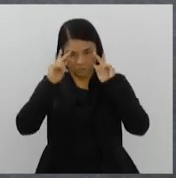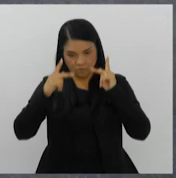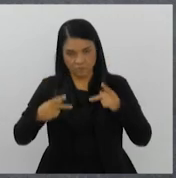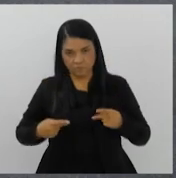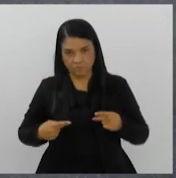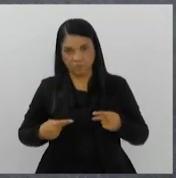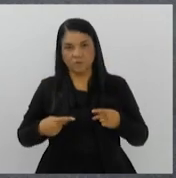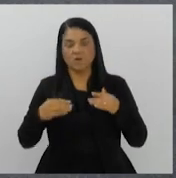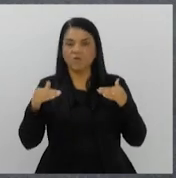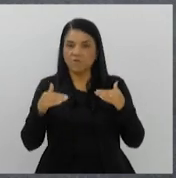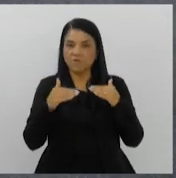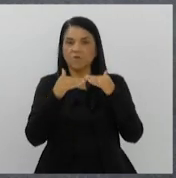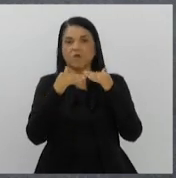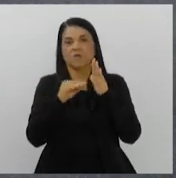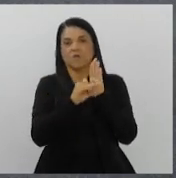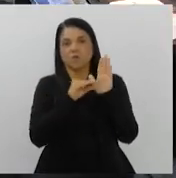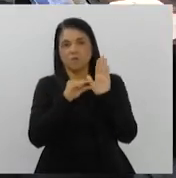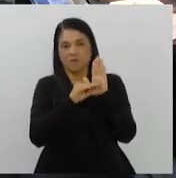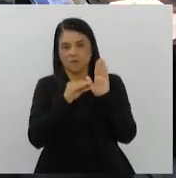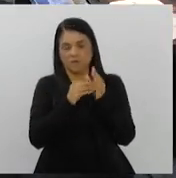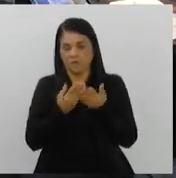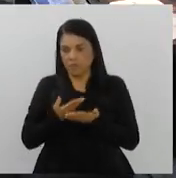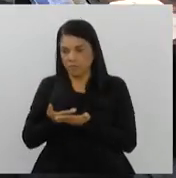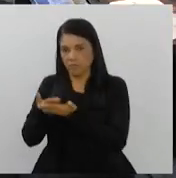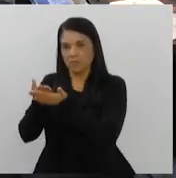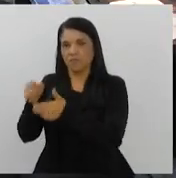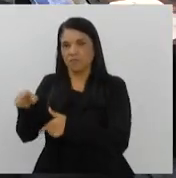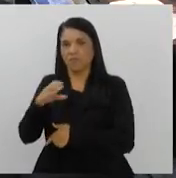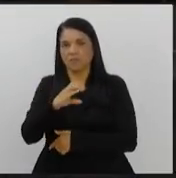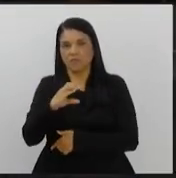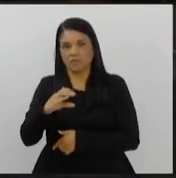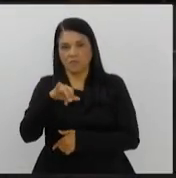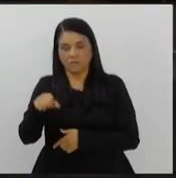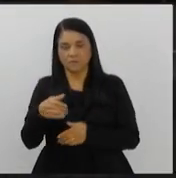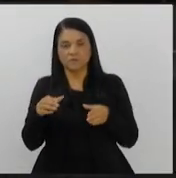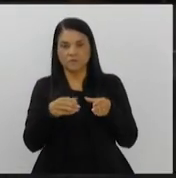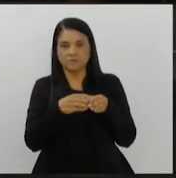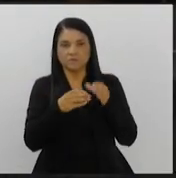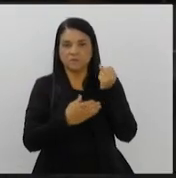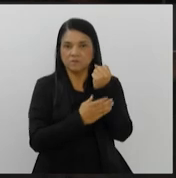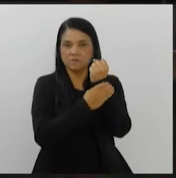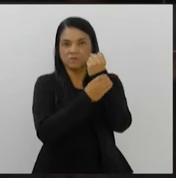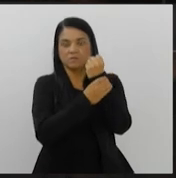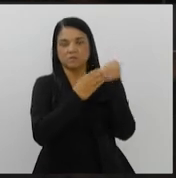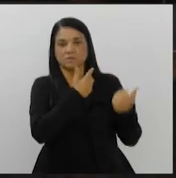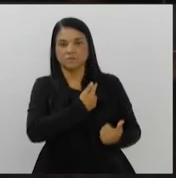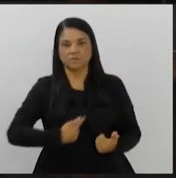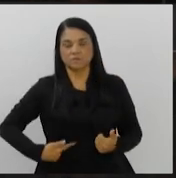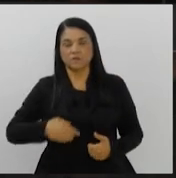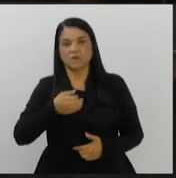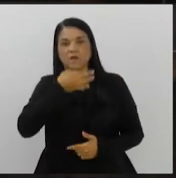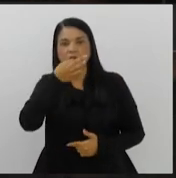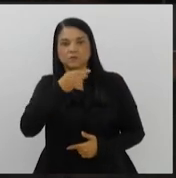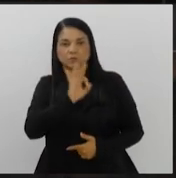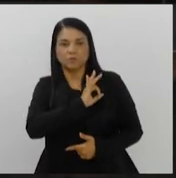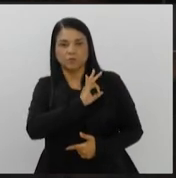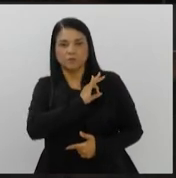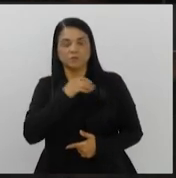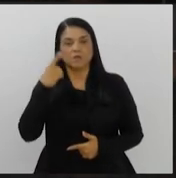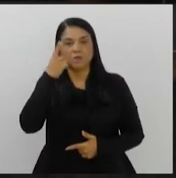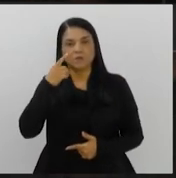emendas. Vou entregar ali para a CCJ. Ok. Pela Comissão de Segurança Pública e Assuntos de Polícia, deputado